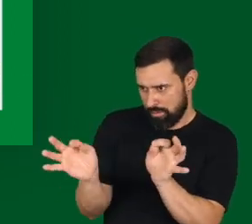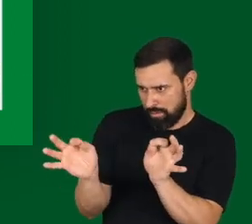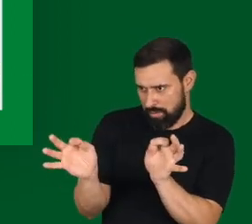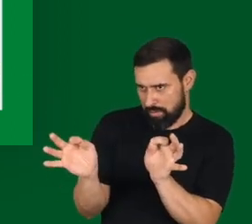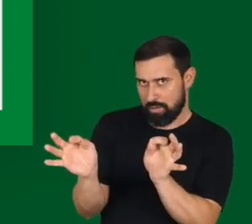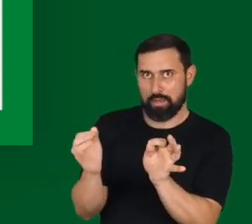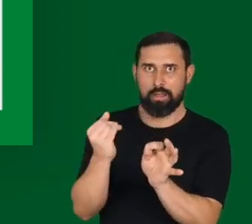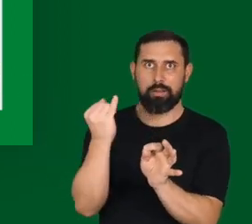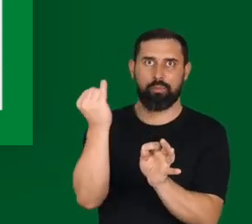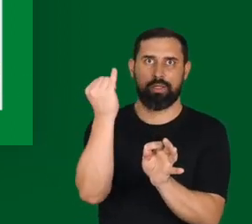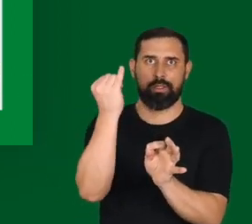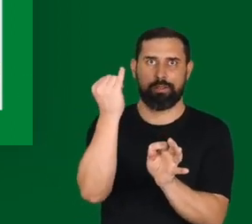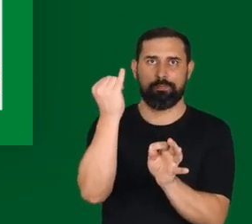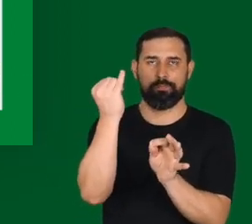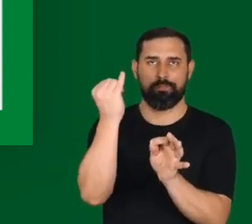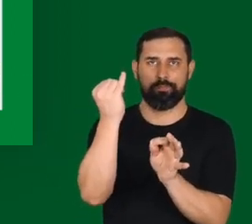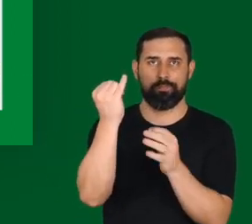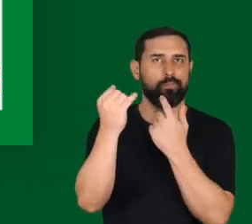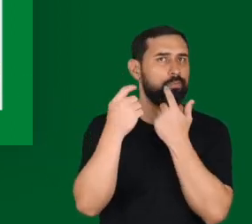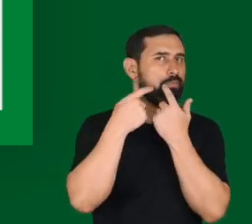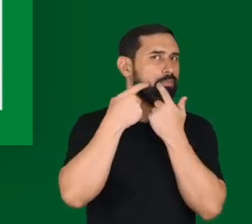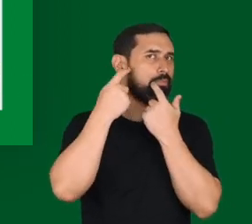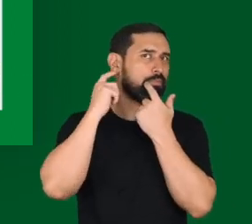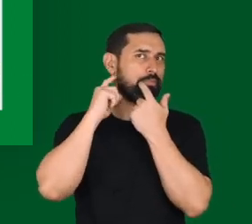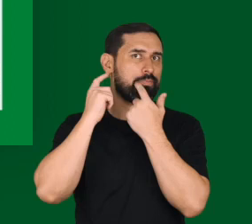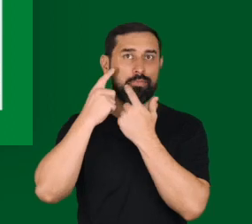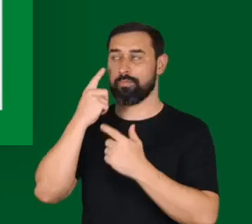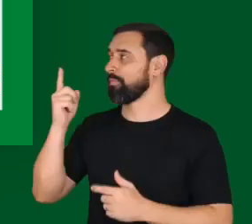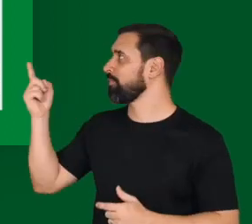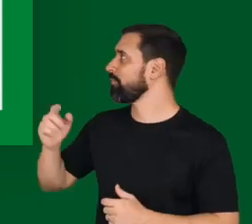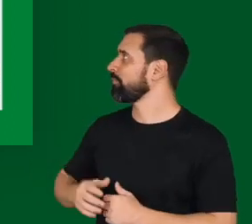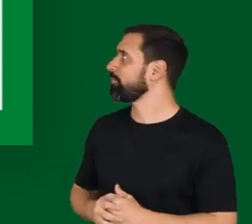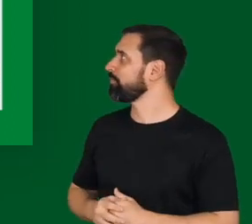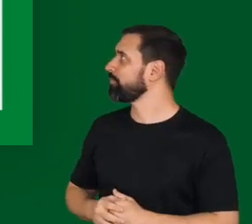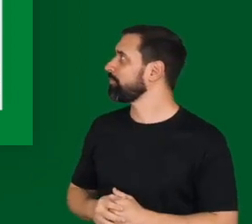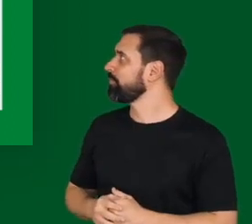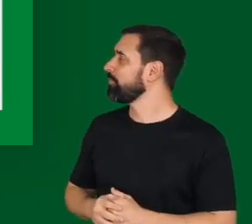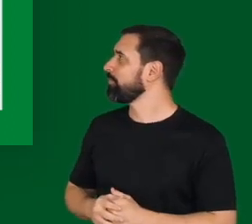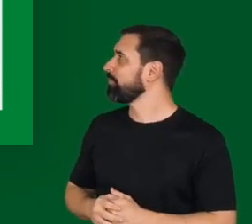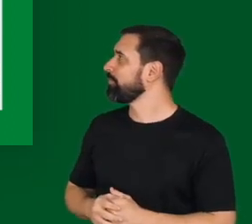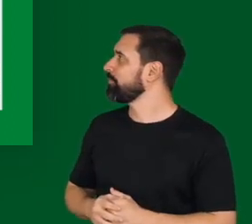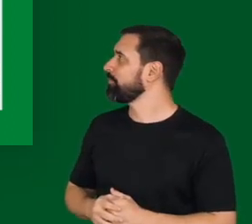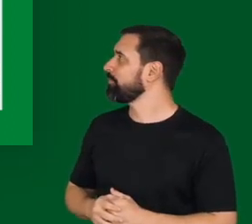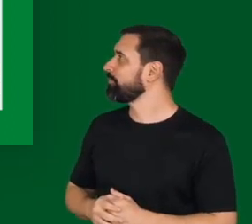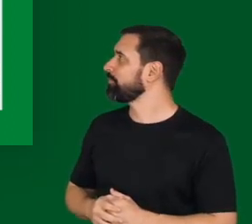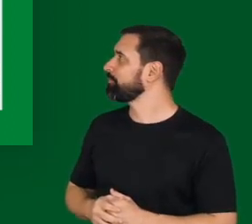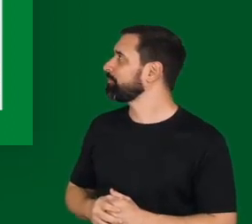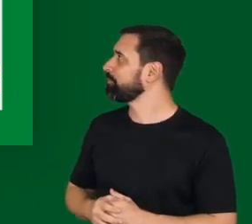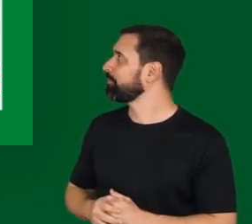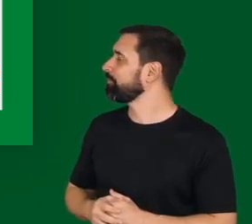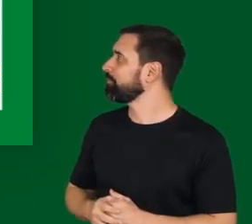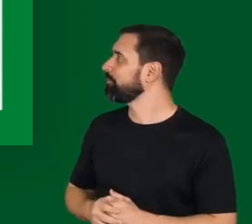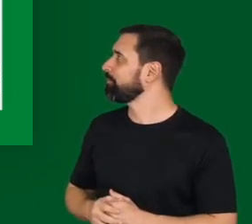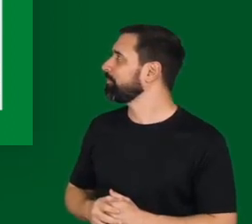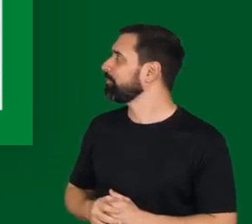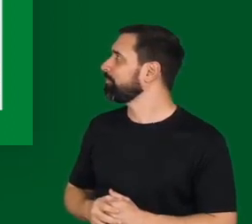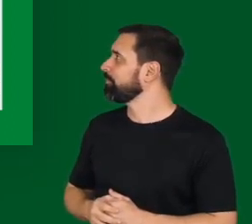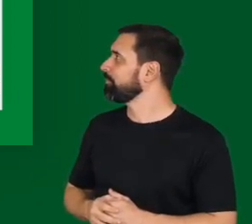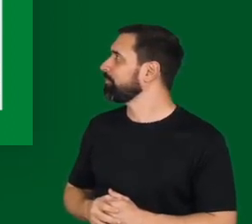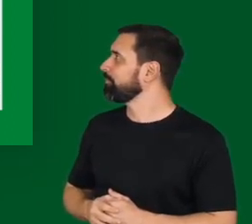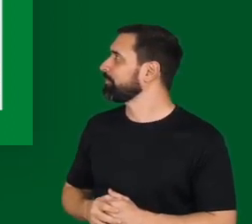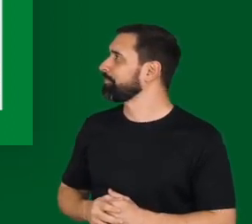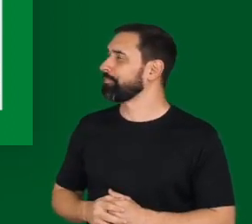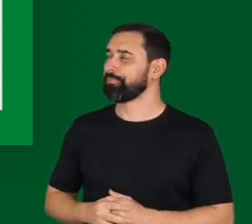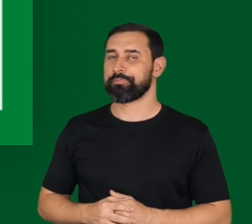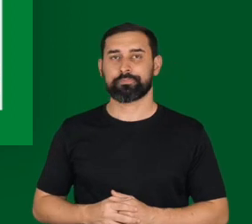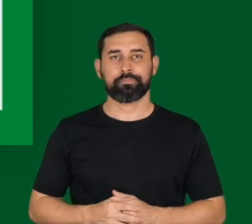essa medição, da comissura labial ao ângulo da mandíbula ou lóbulo da orelha. Existem duas bibliografias aí que